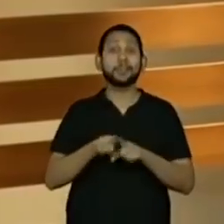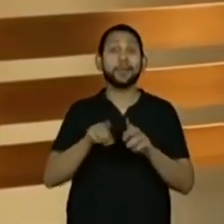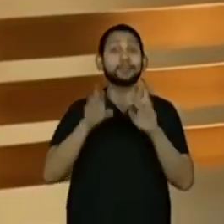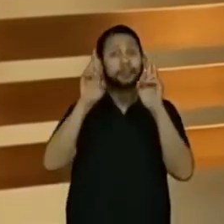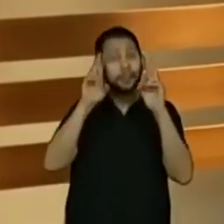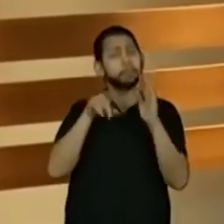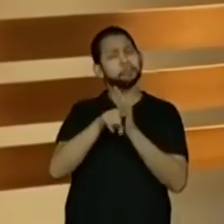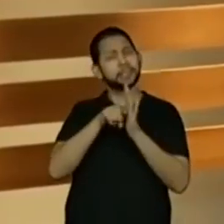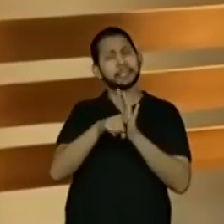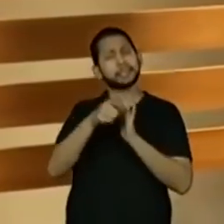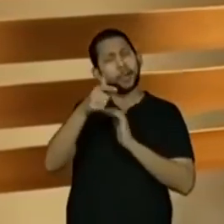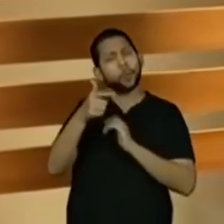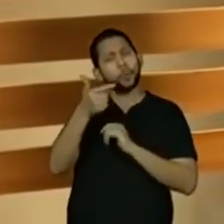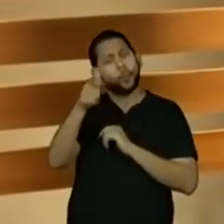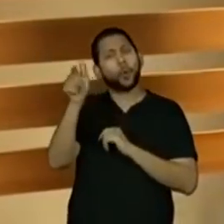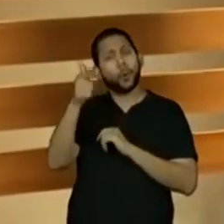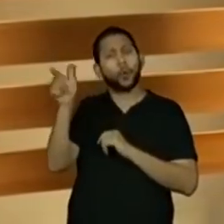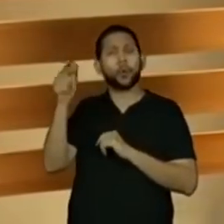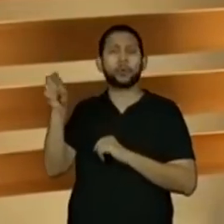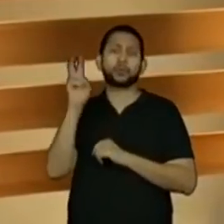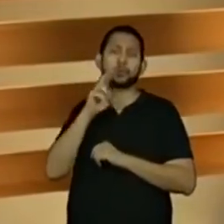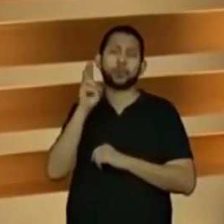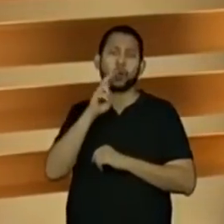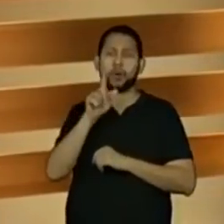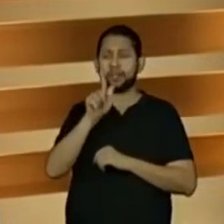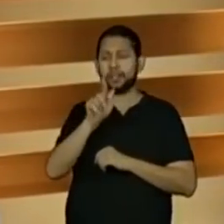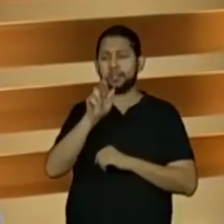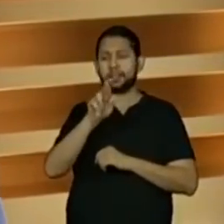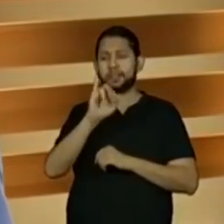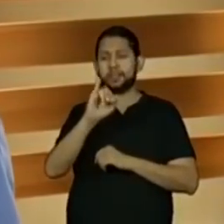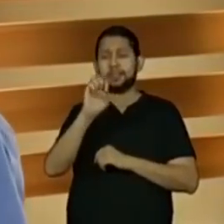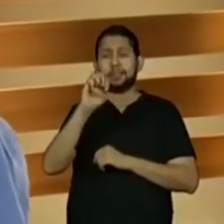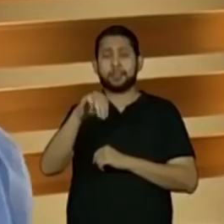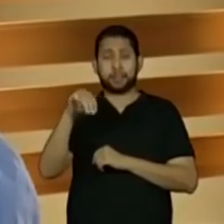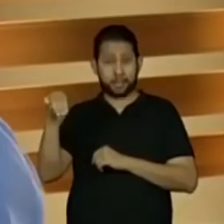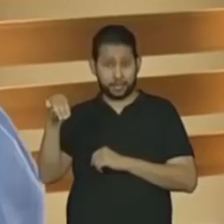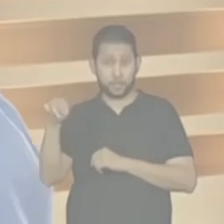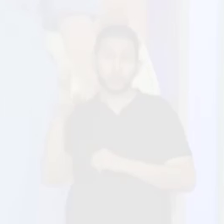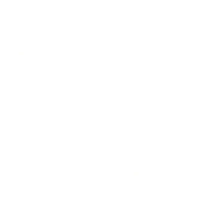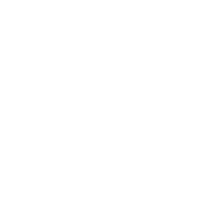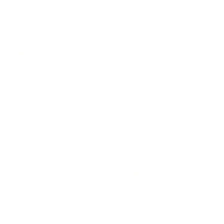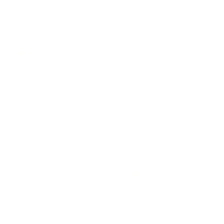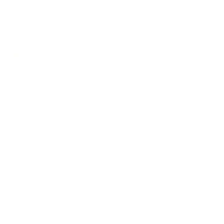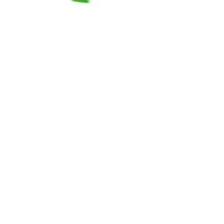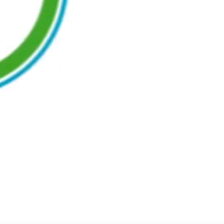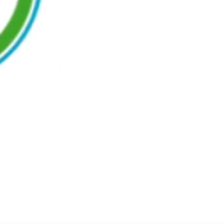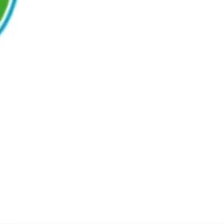pesquise mais sobre os irmãos Grimm, sobre as histórias de tradição oral.